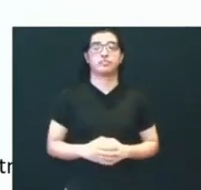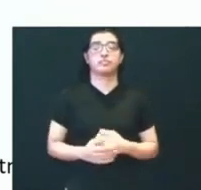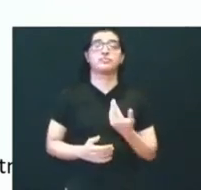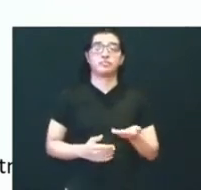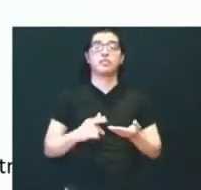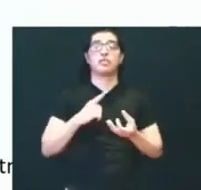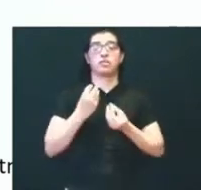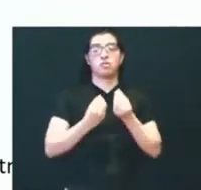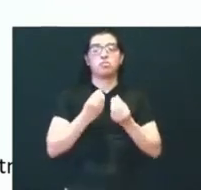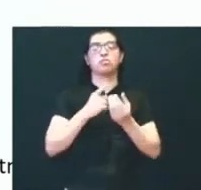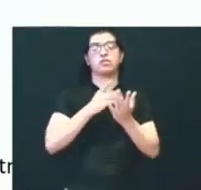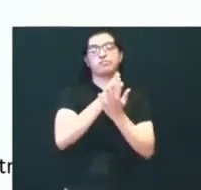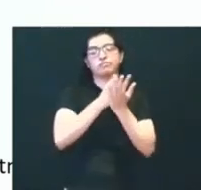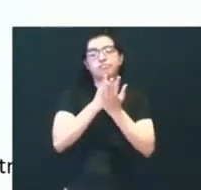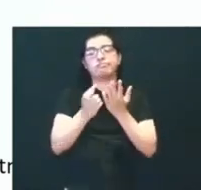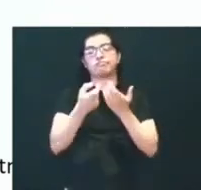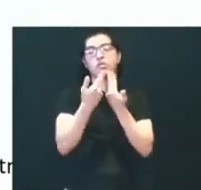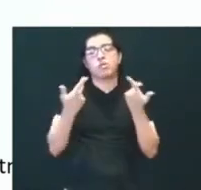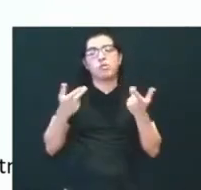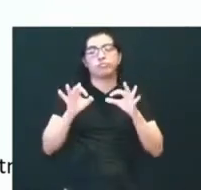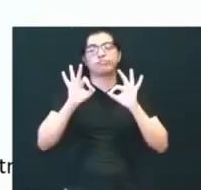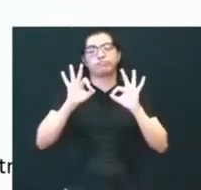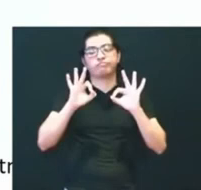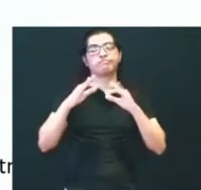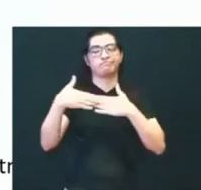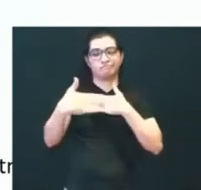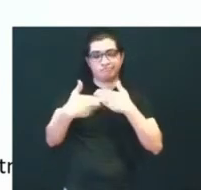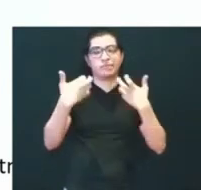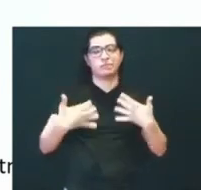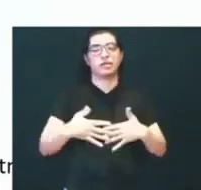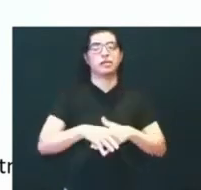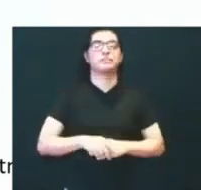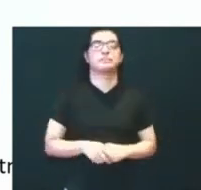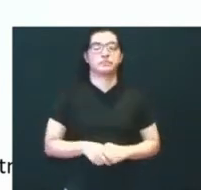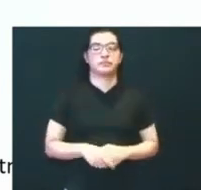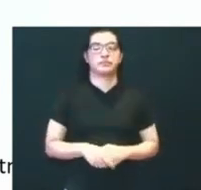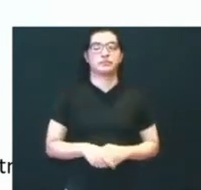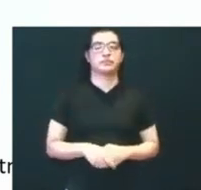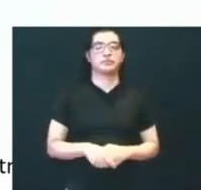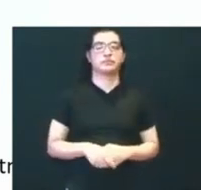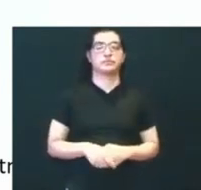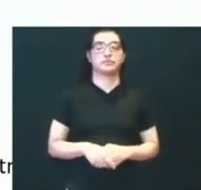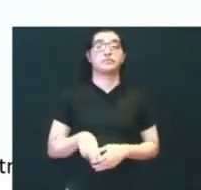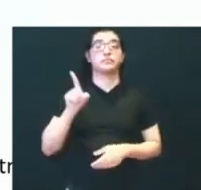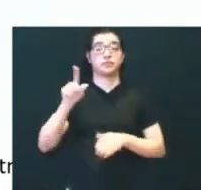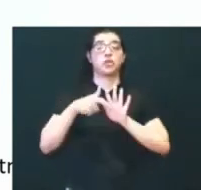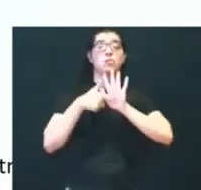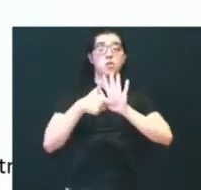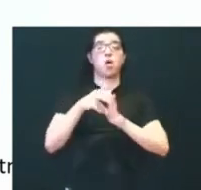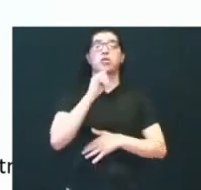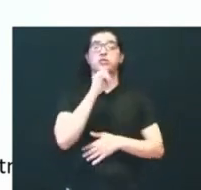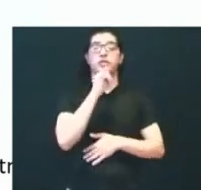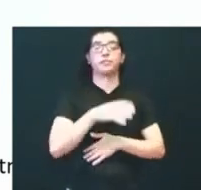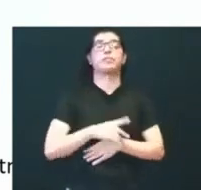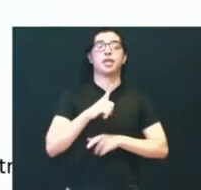também aos melhores tratamentos, especificamente, como a gente vai falar. Então, aqui a gente vê, por exemplo, que também é um